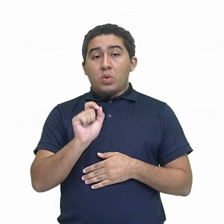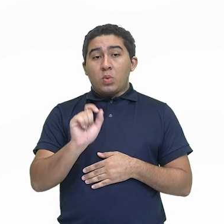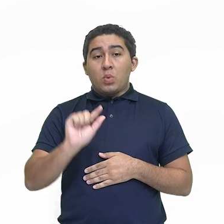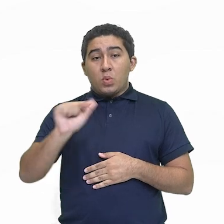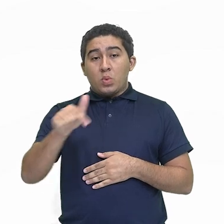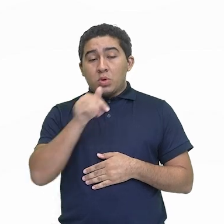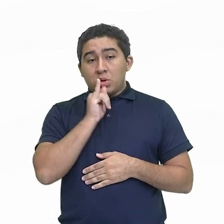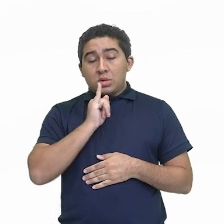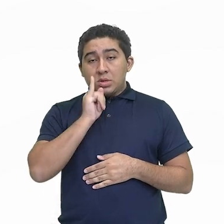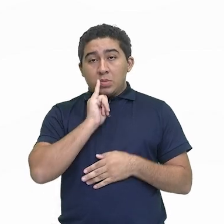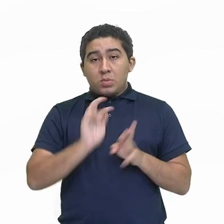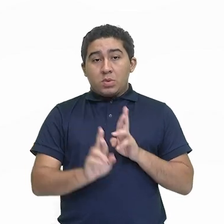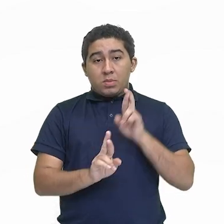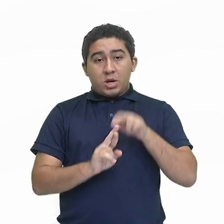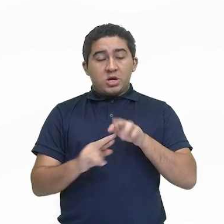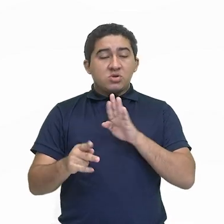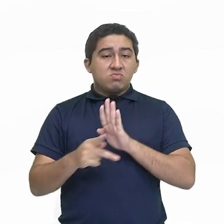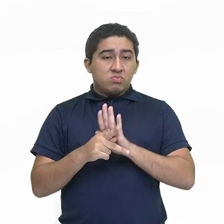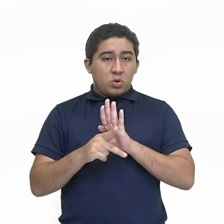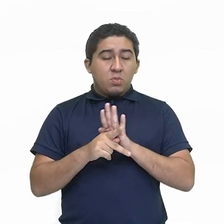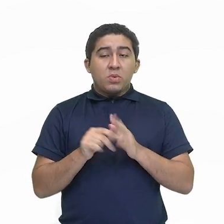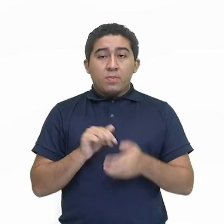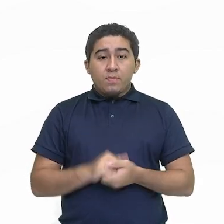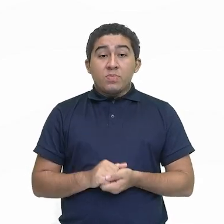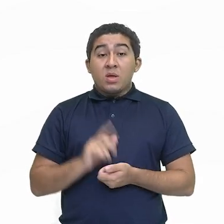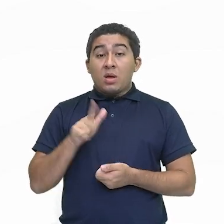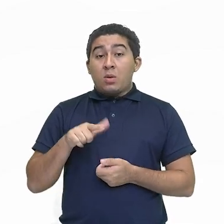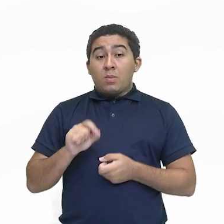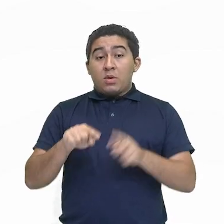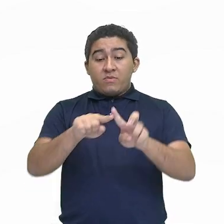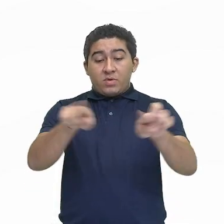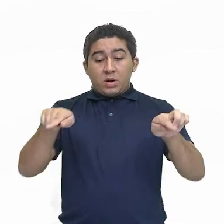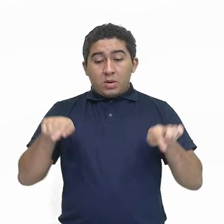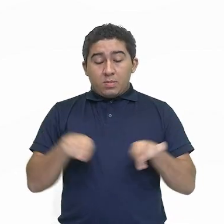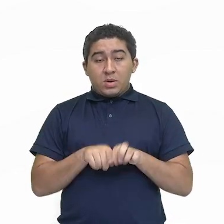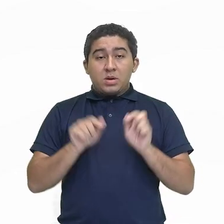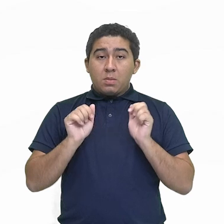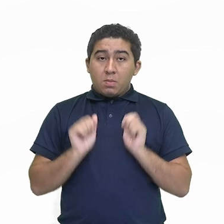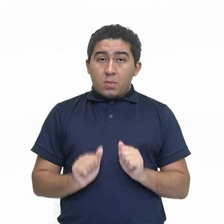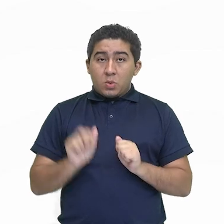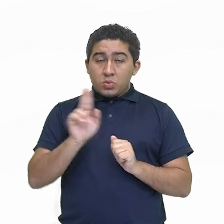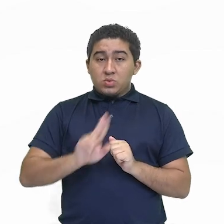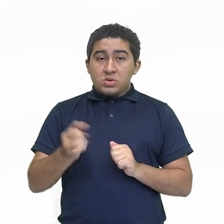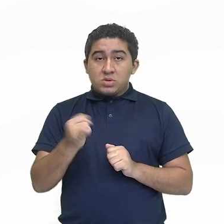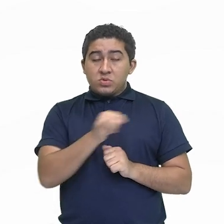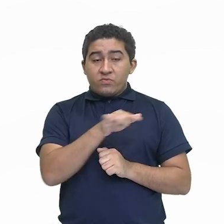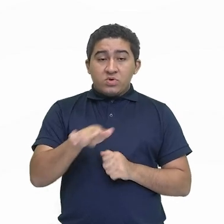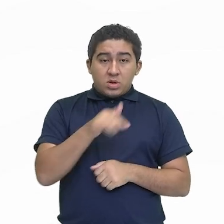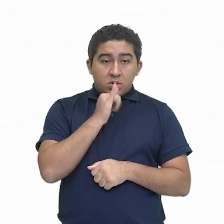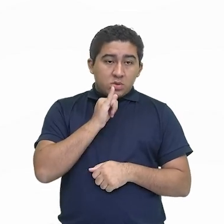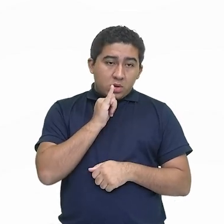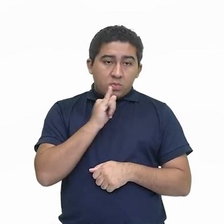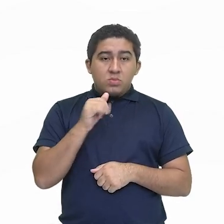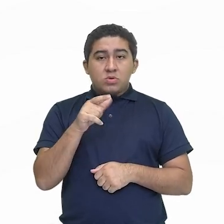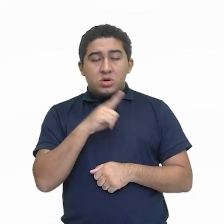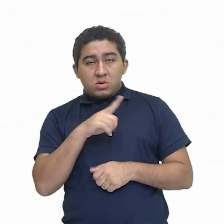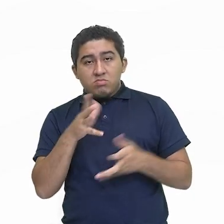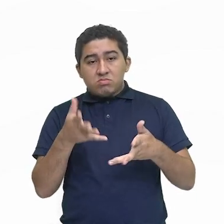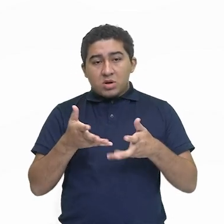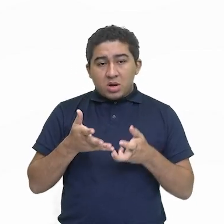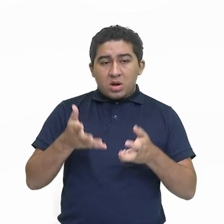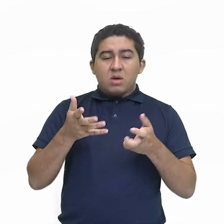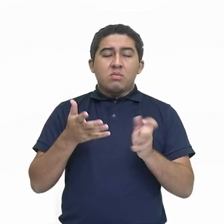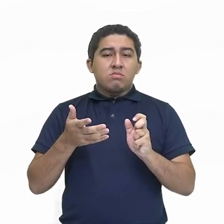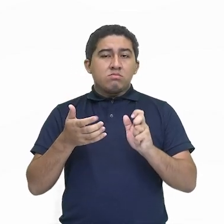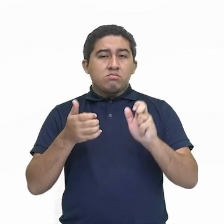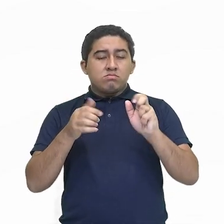exemplo bem prático, né? Que é uma ferramenta que pode ser utilizada, né? Se você, por acaso, está interessado em